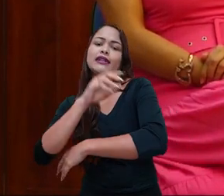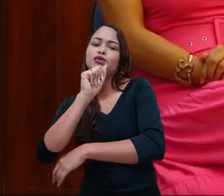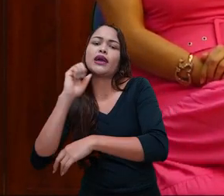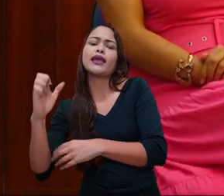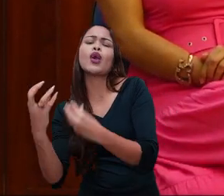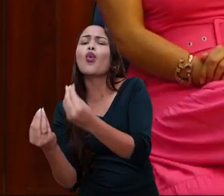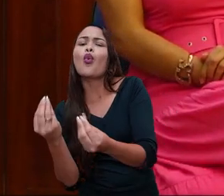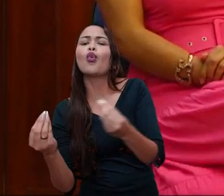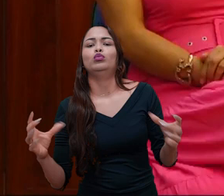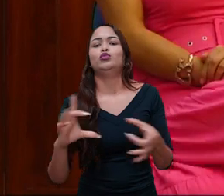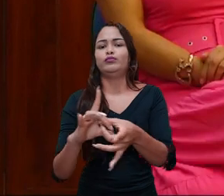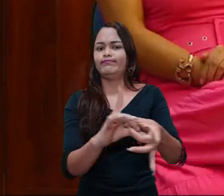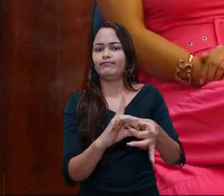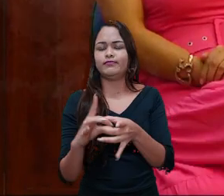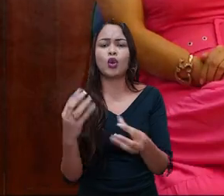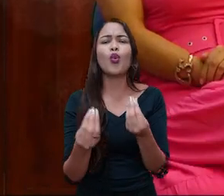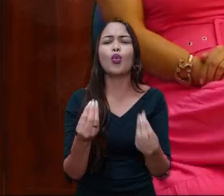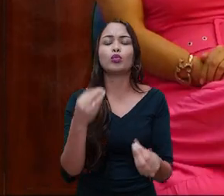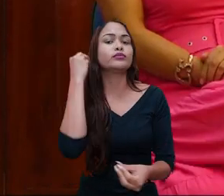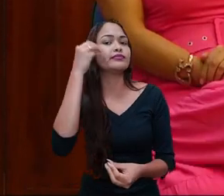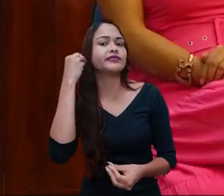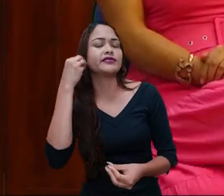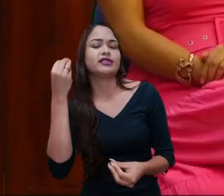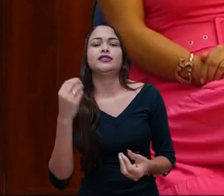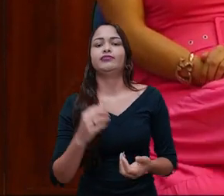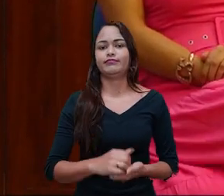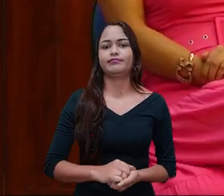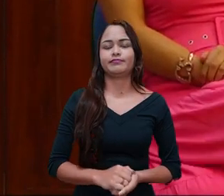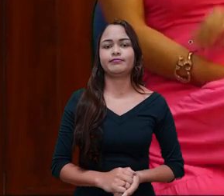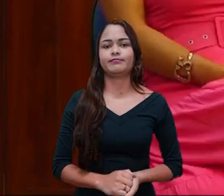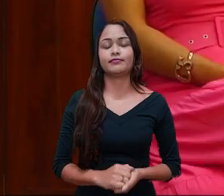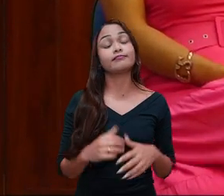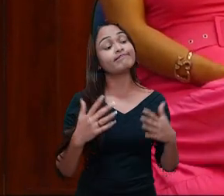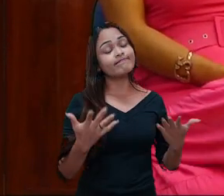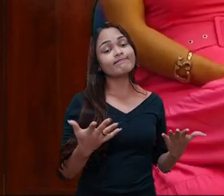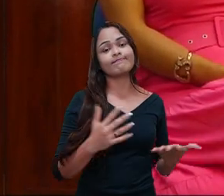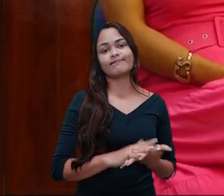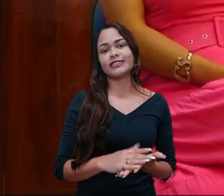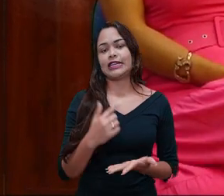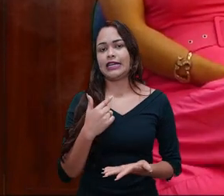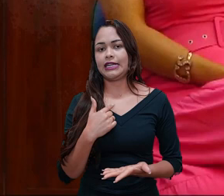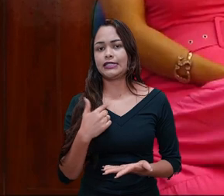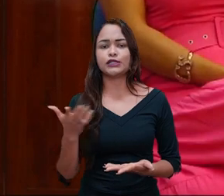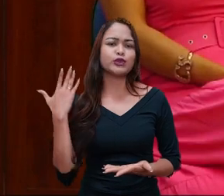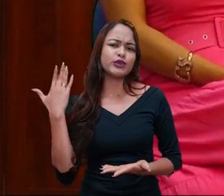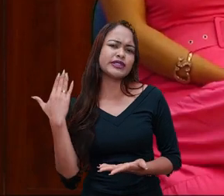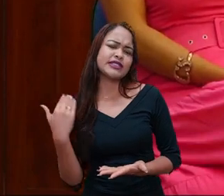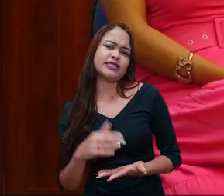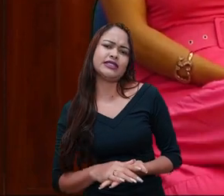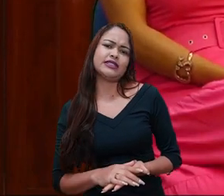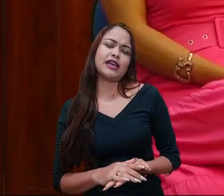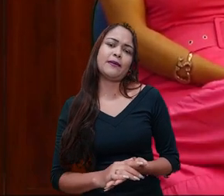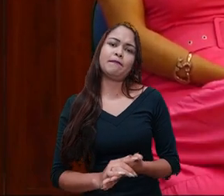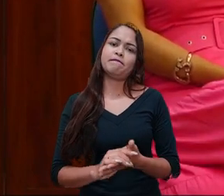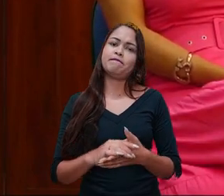Como funciona na sua escola isso, e na sua vivência essa experiência? Olha, eu tive alguns alunos que variavam o